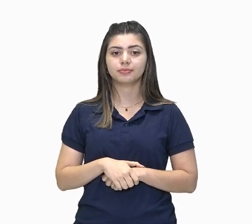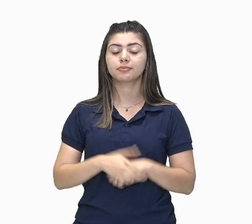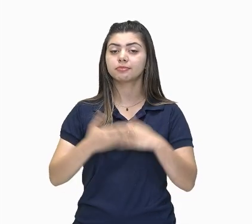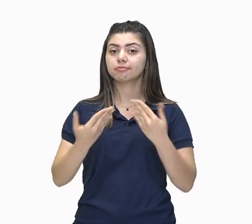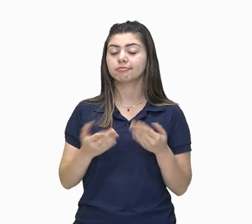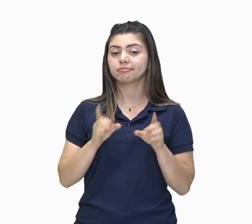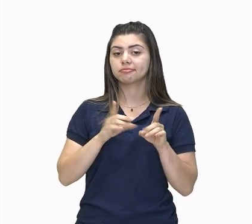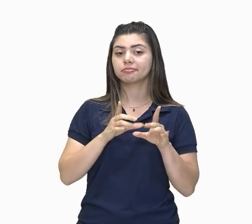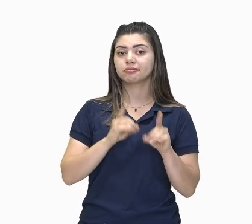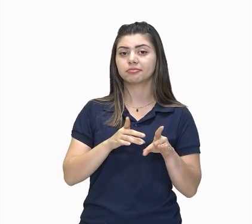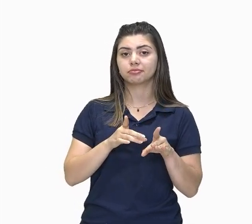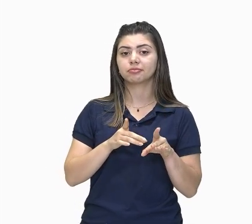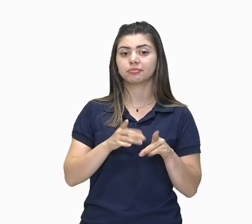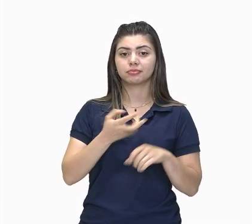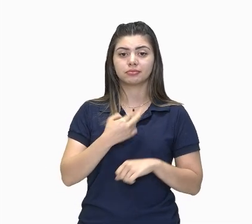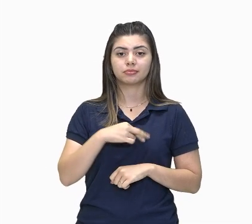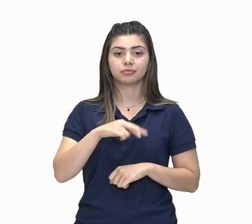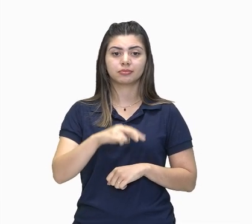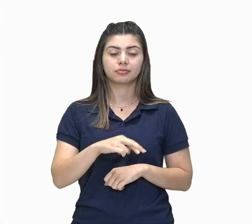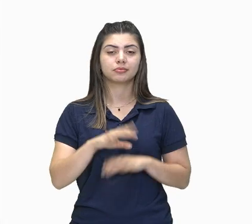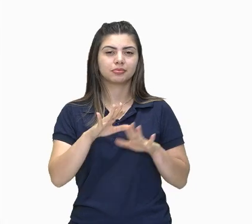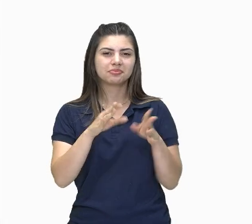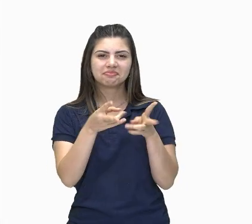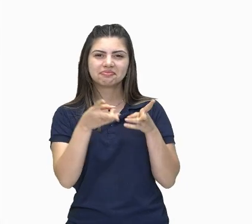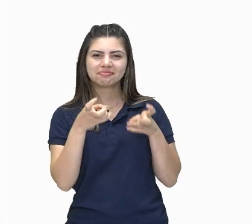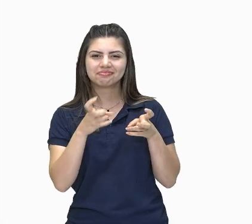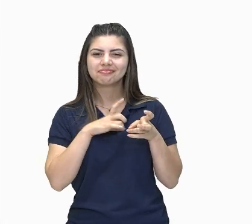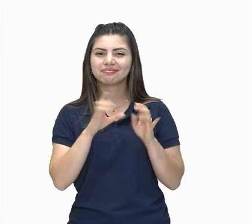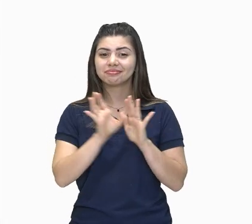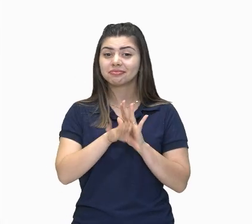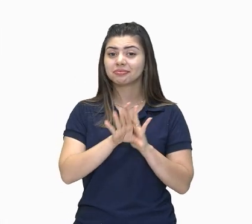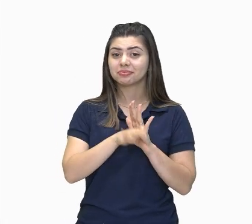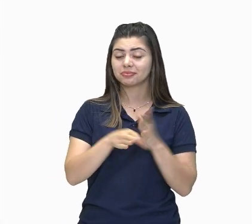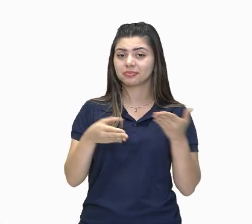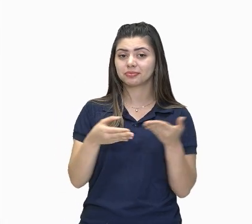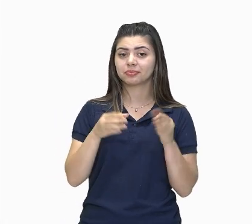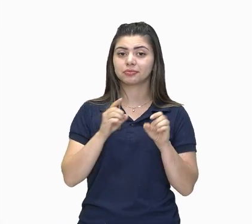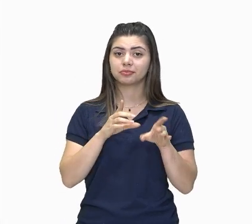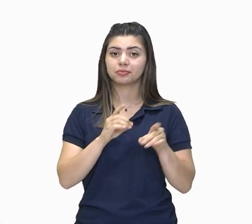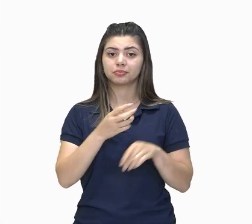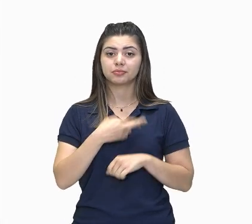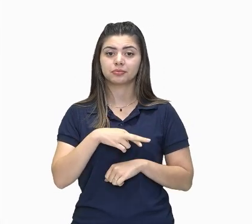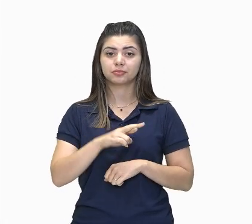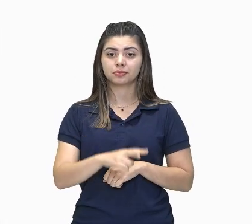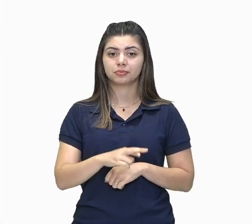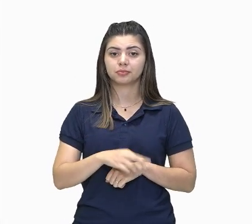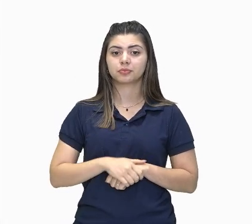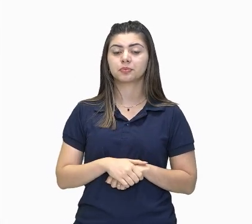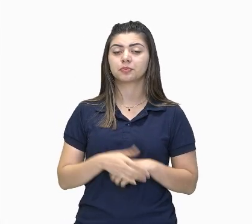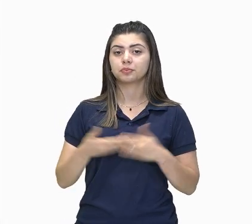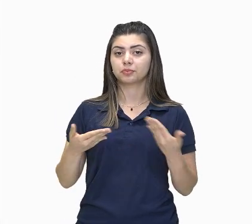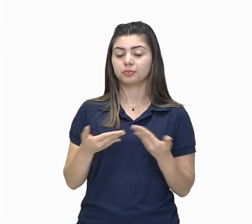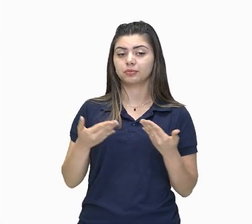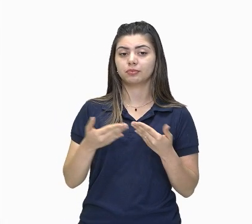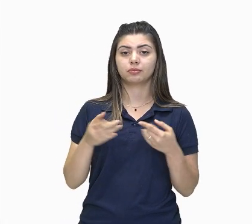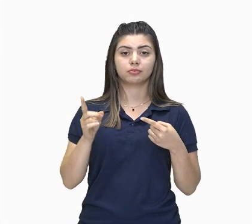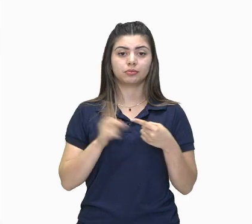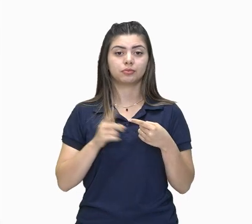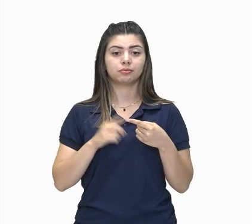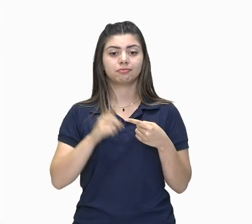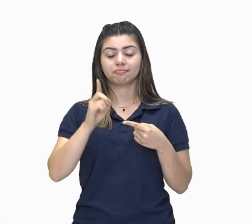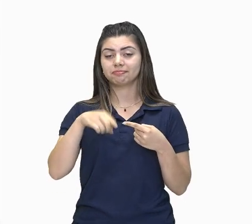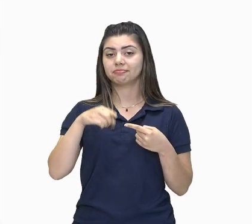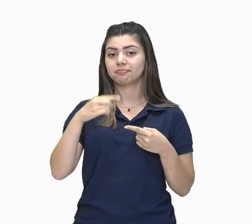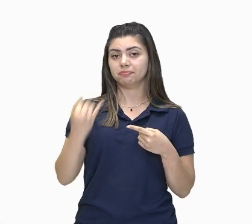Doutrina religiosa, olha aí, essa cartela vem nos trazendo o conceito de doutrina religiosa. Esse primeiro parágrafo ele é